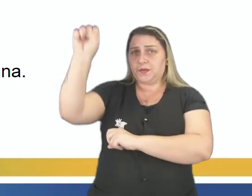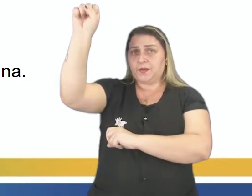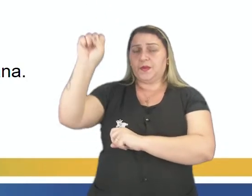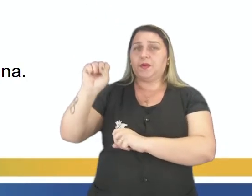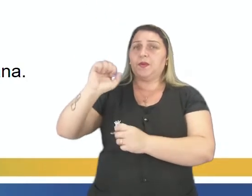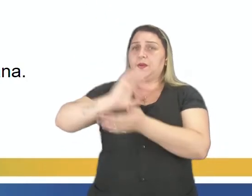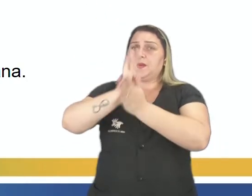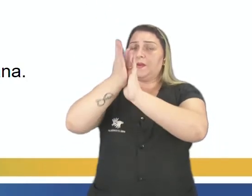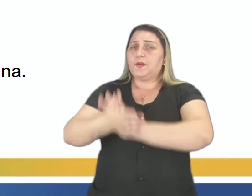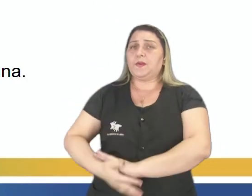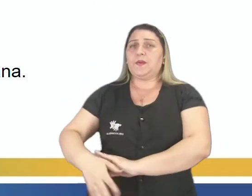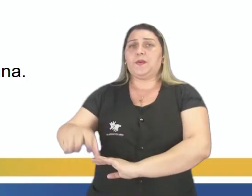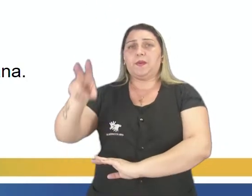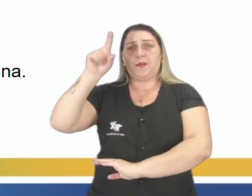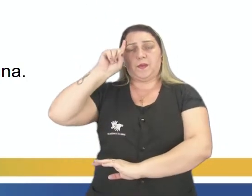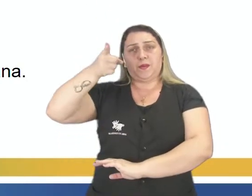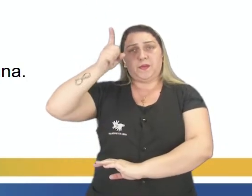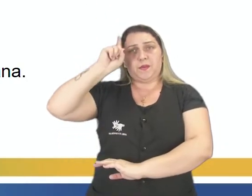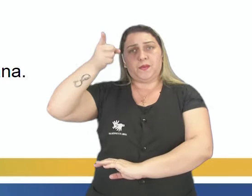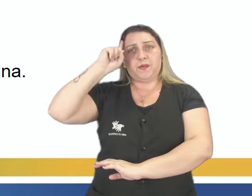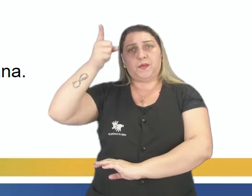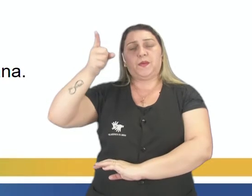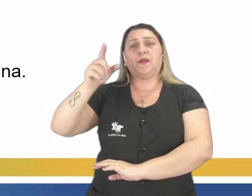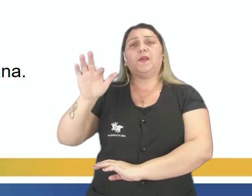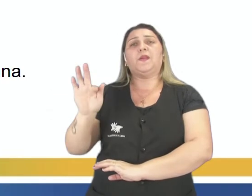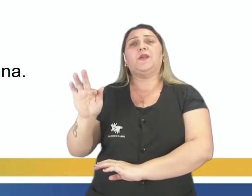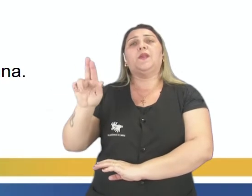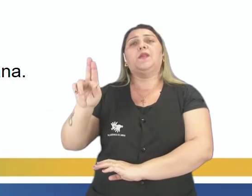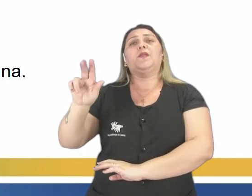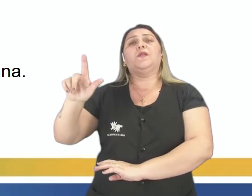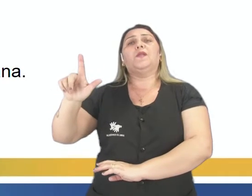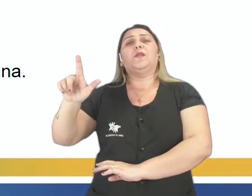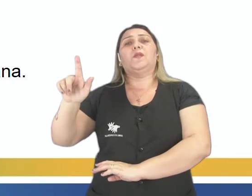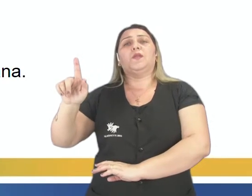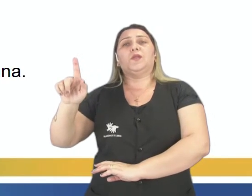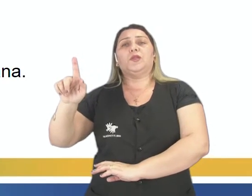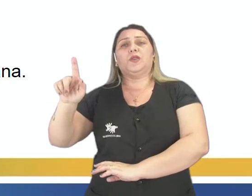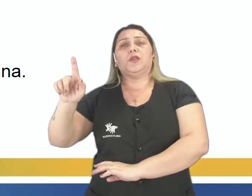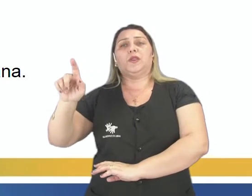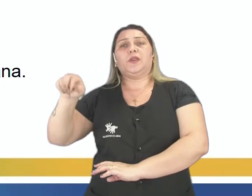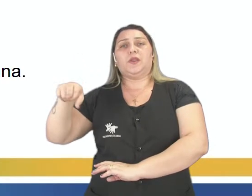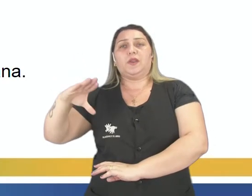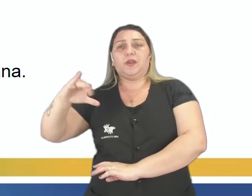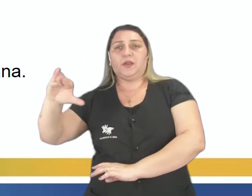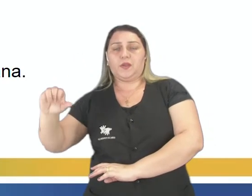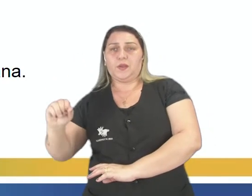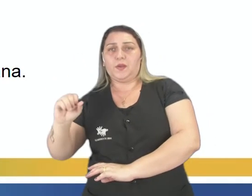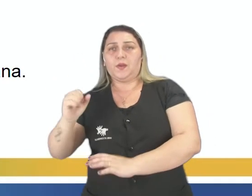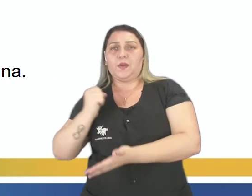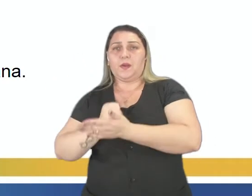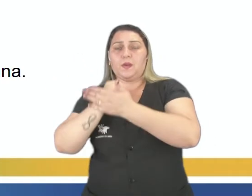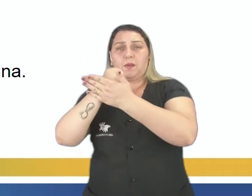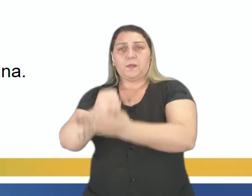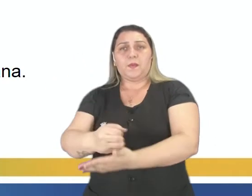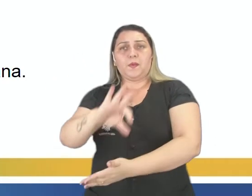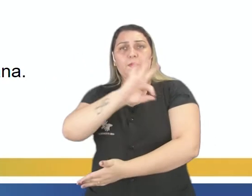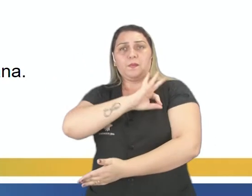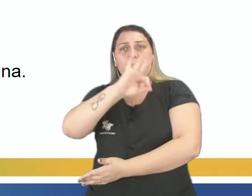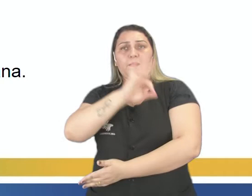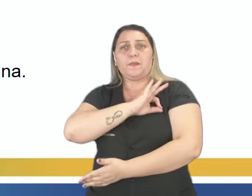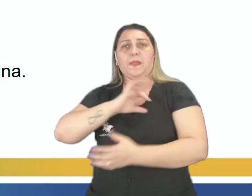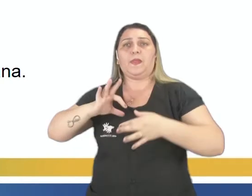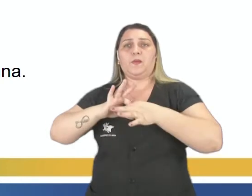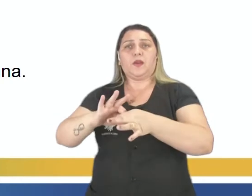o exército de Fulgêncio Batista graças ao apoio militar oferecido pela União